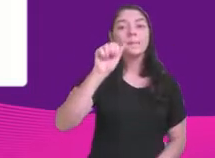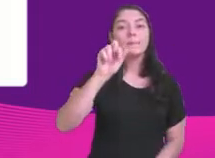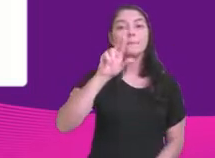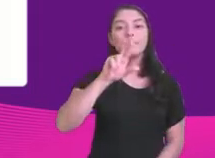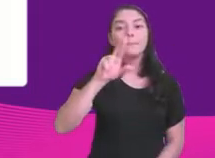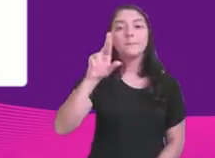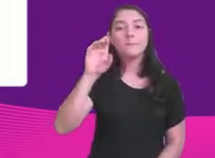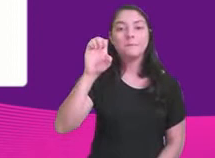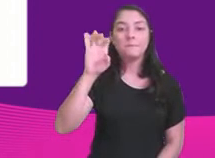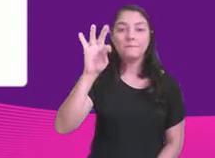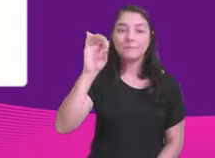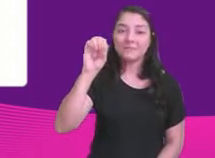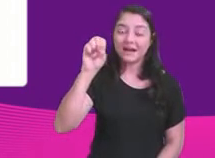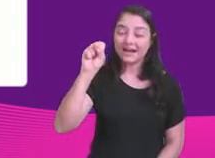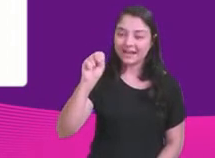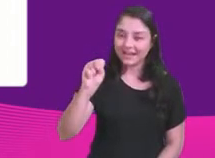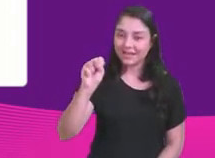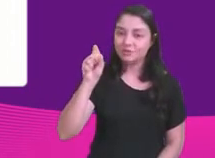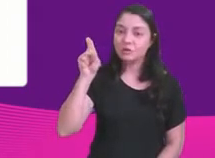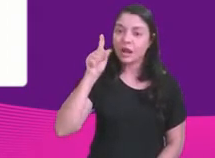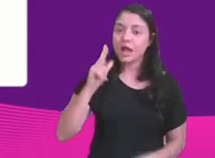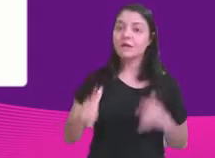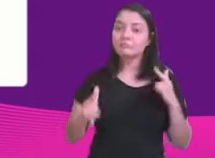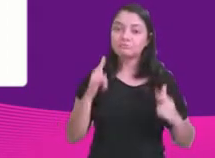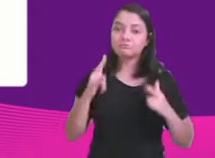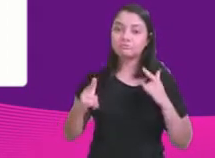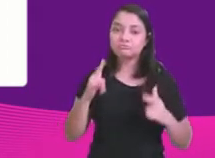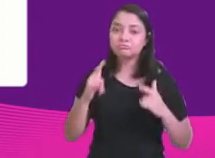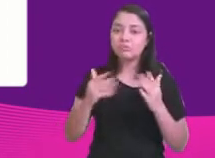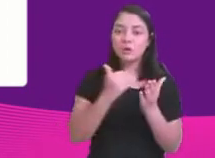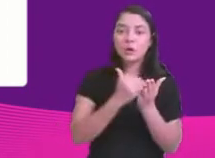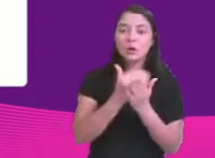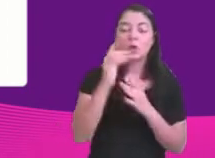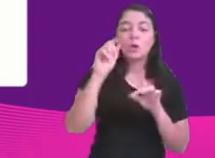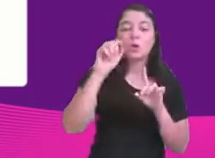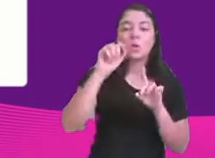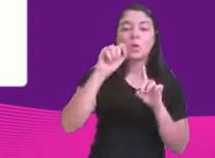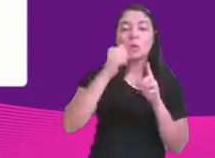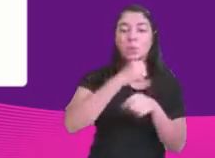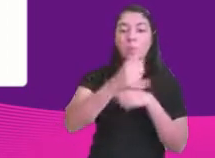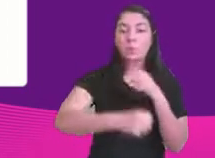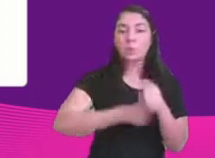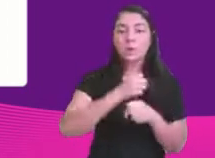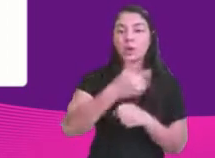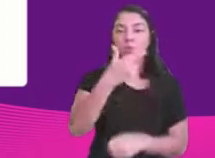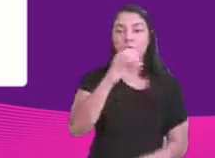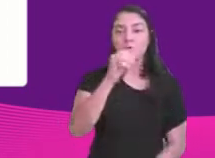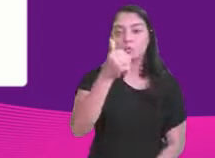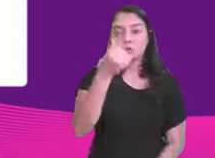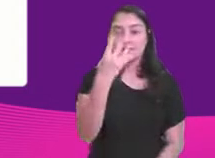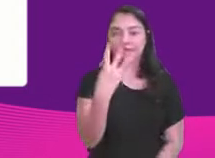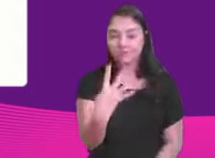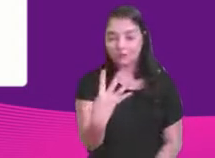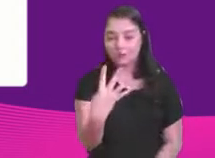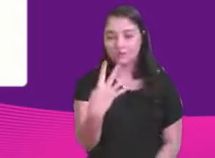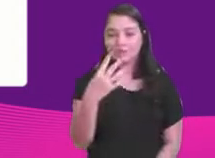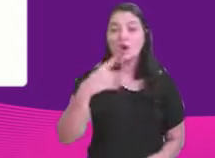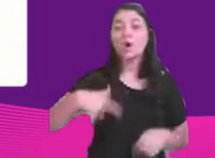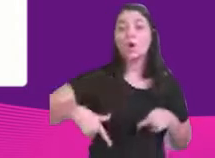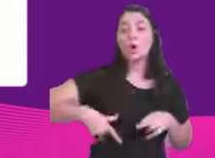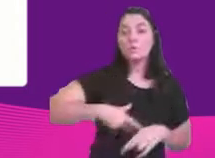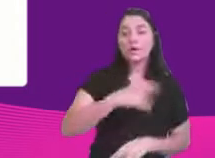e o nosso treinamento robótico no meio de 2014. Operamos 102 pacientes com câncer de